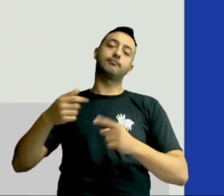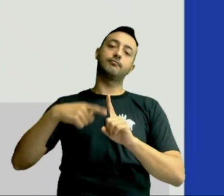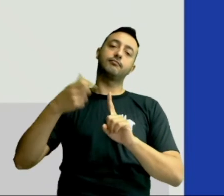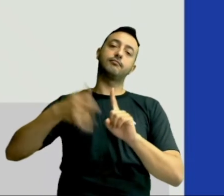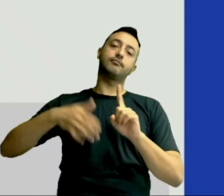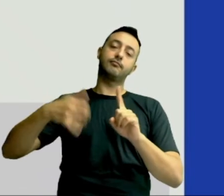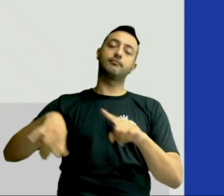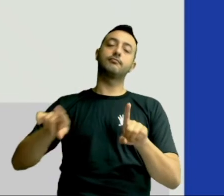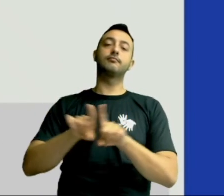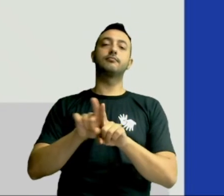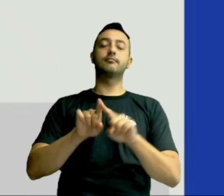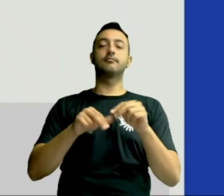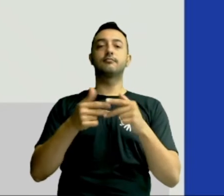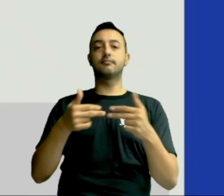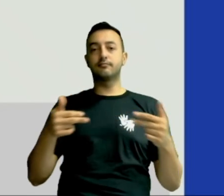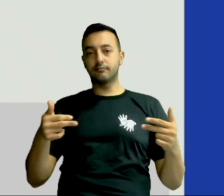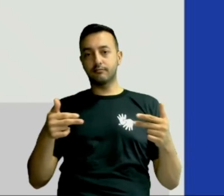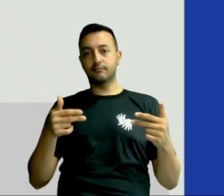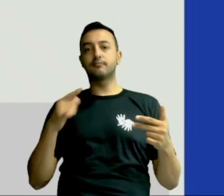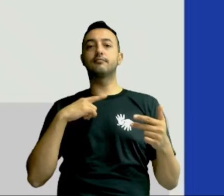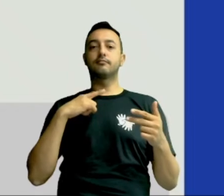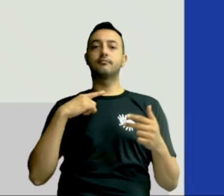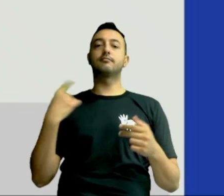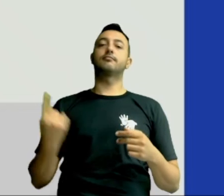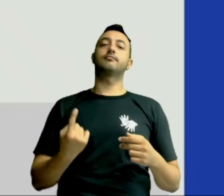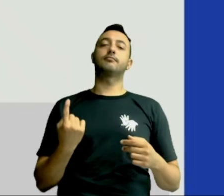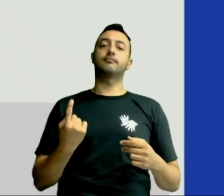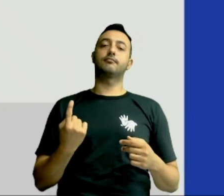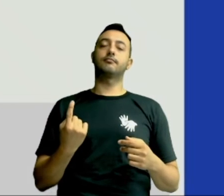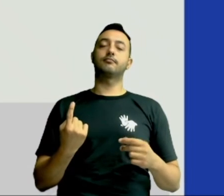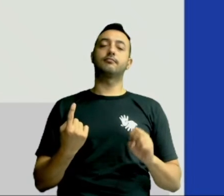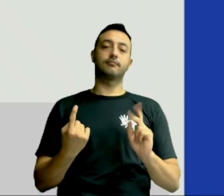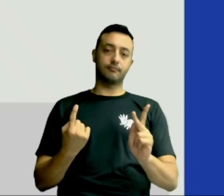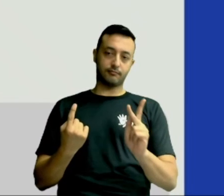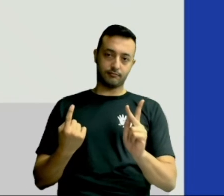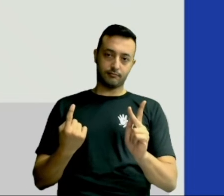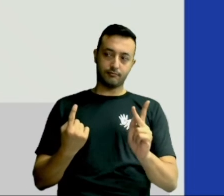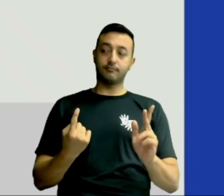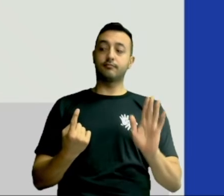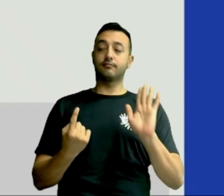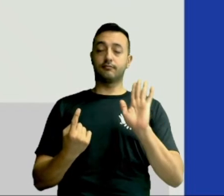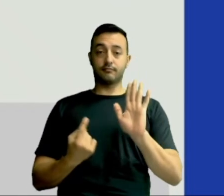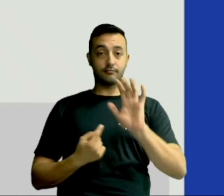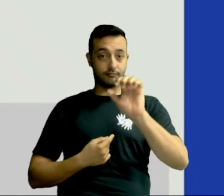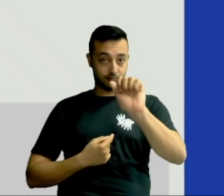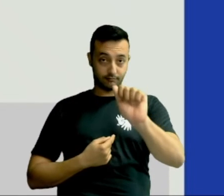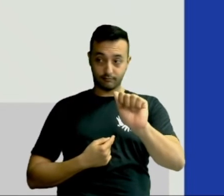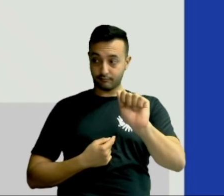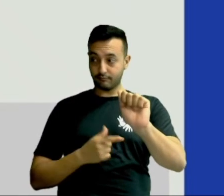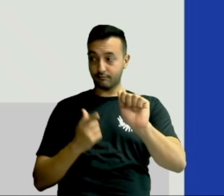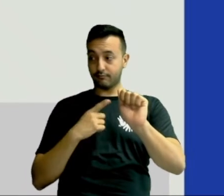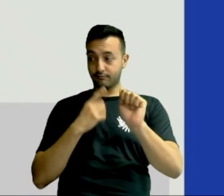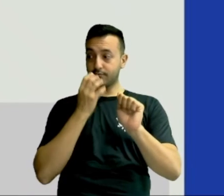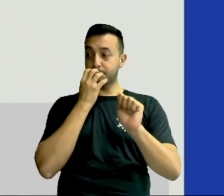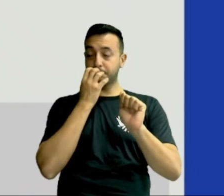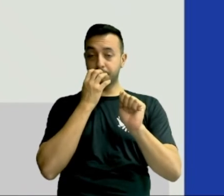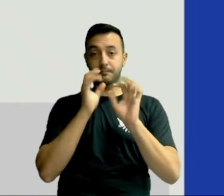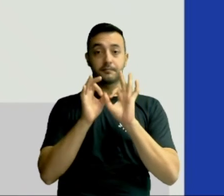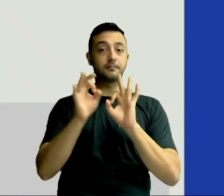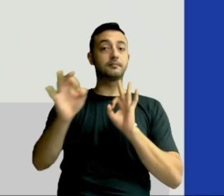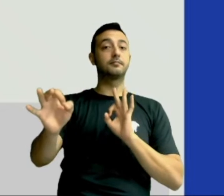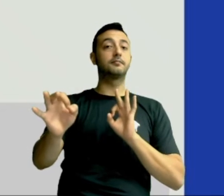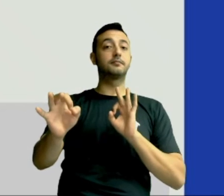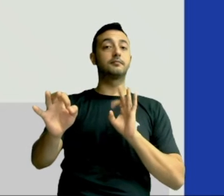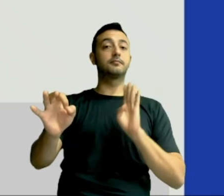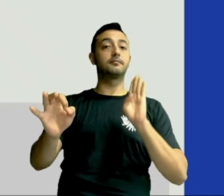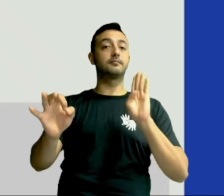e também para objetos que estão no singular ok bom então na letra A tem uns o dogue está que está